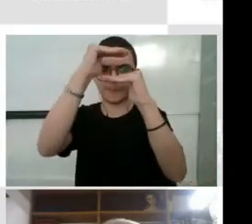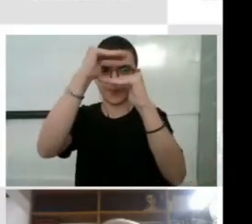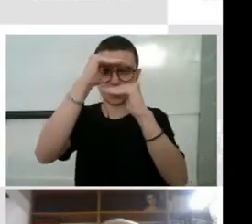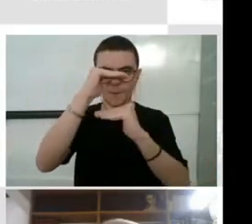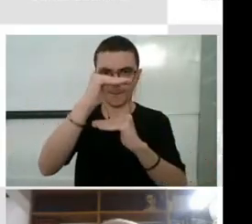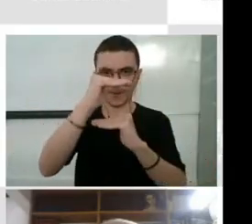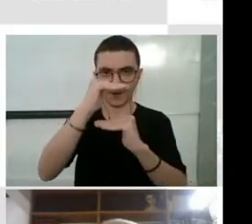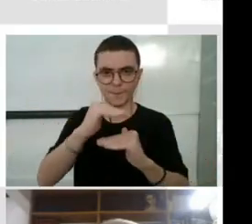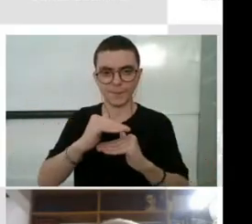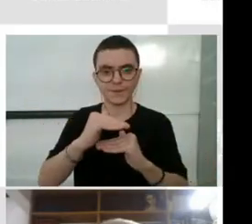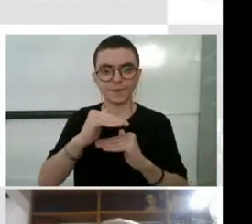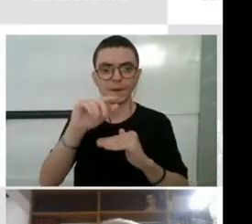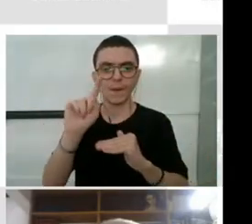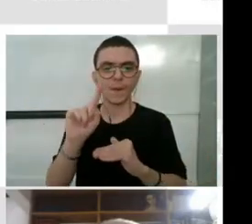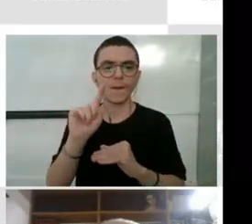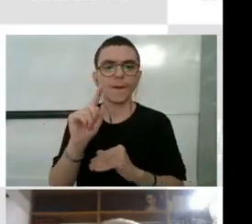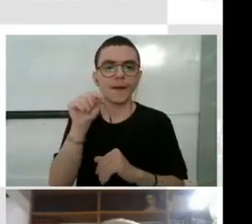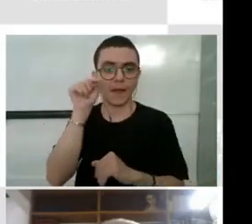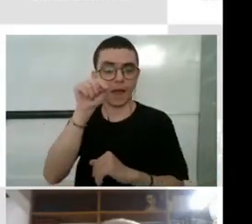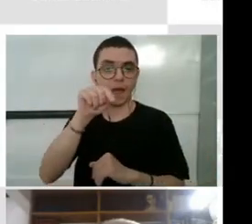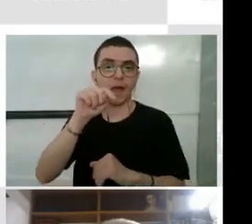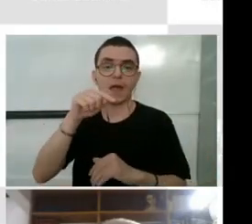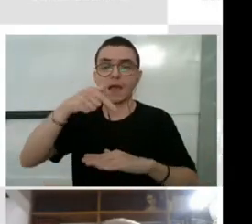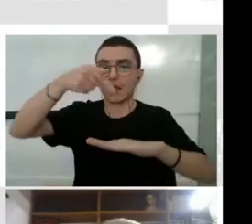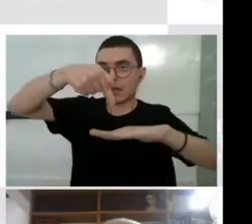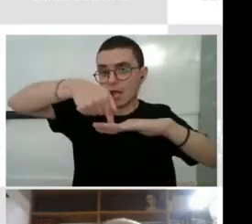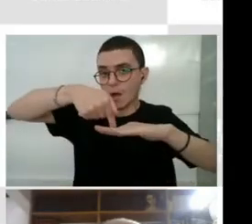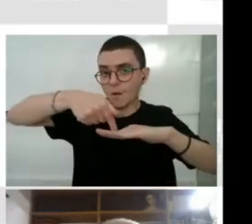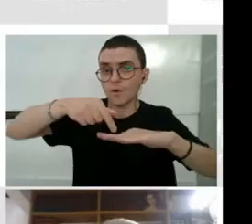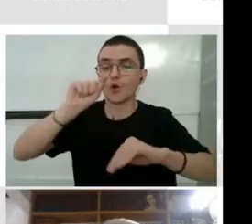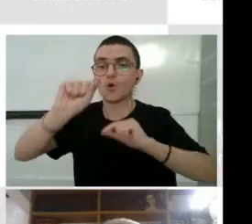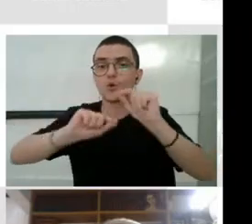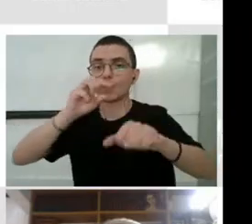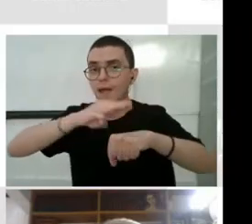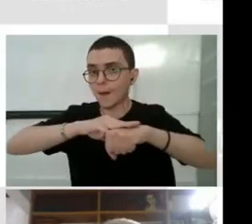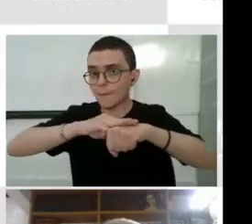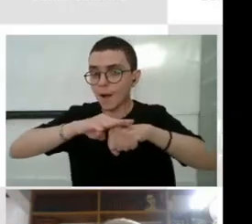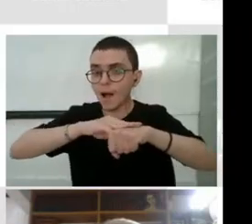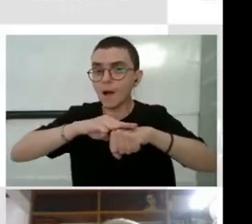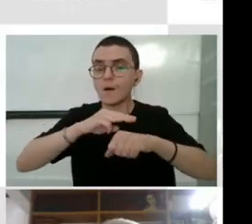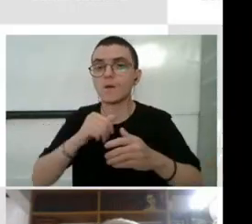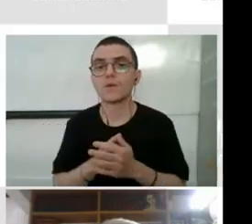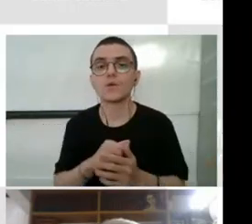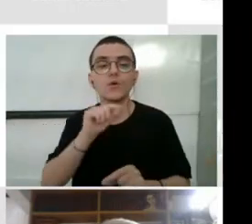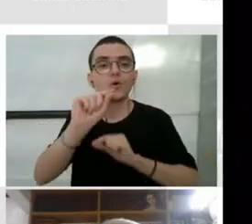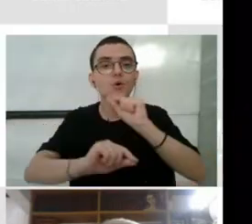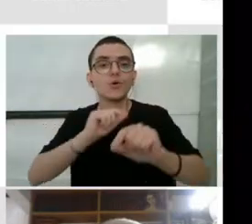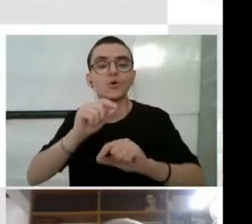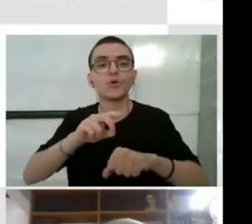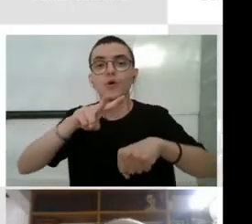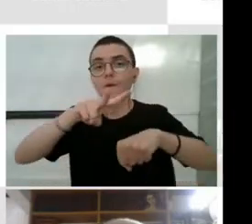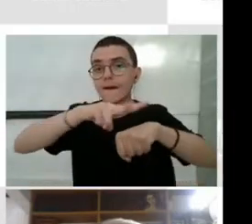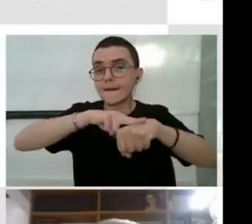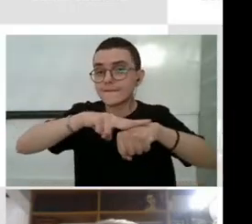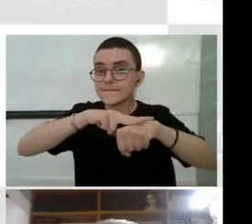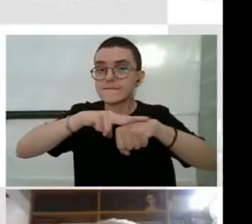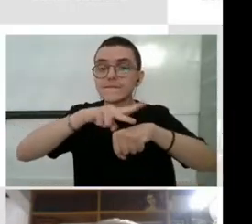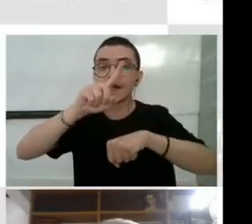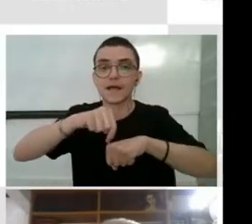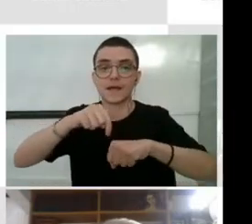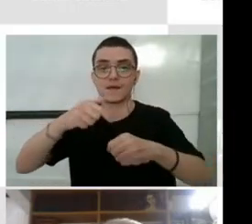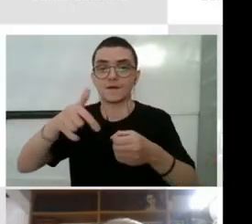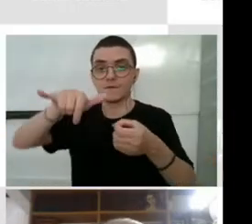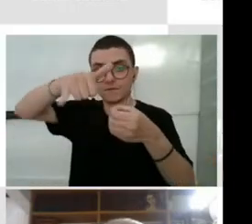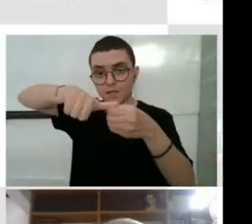claro, isso aqui é o gás natural, né? O que está em marrom, o que está em verde é o